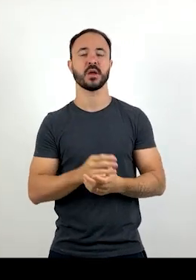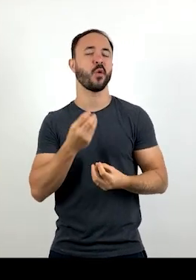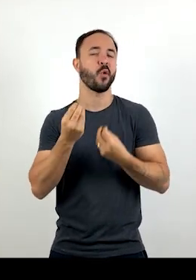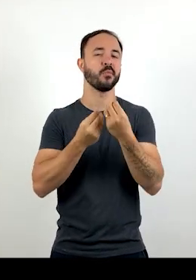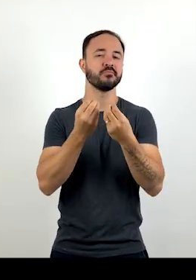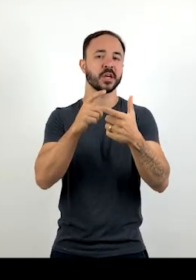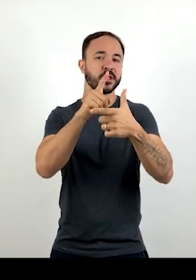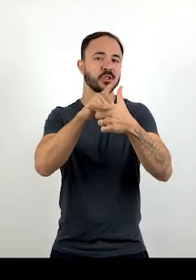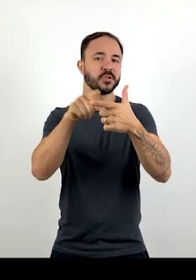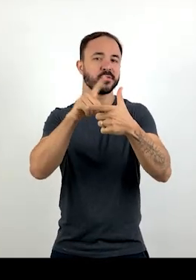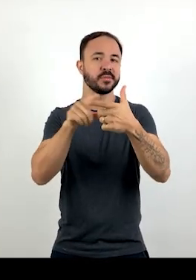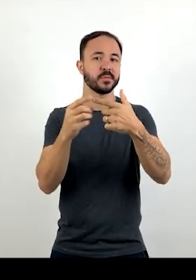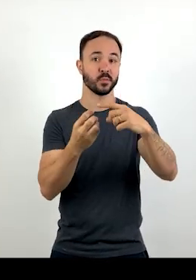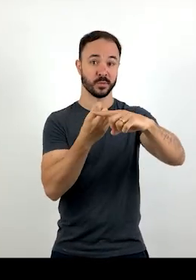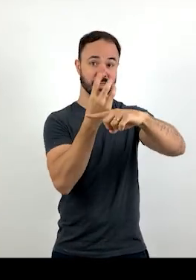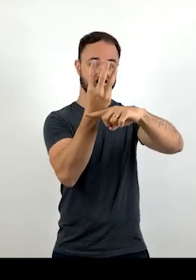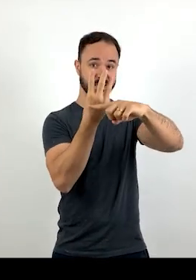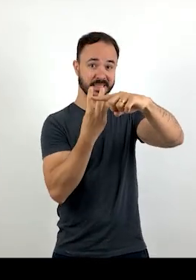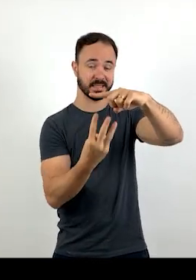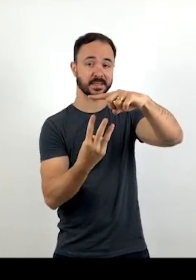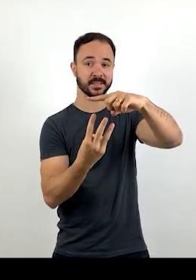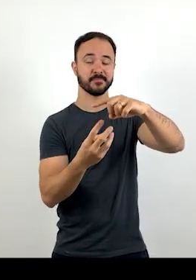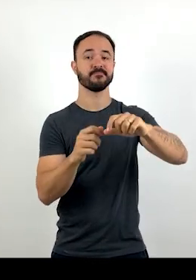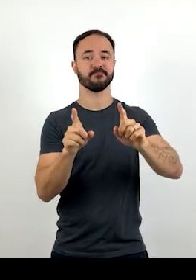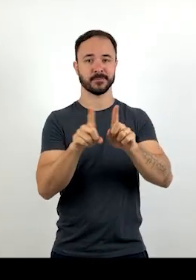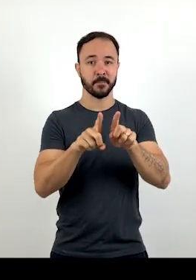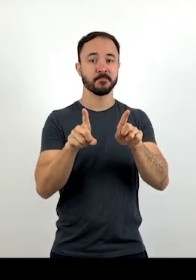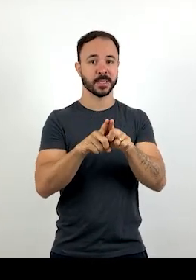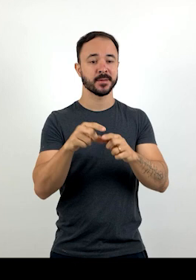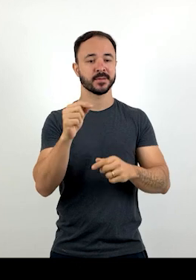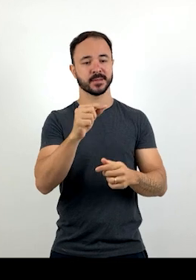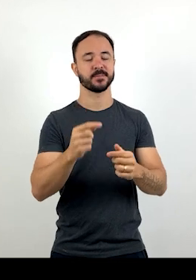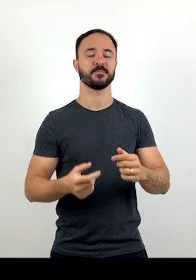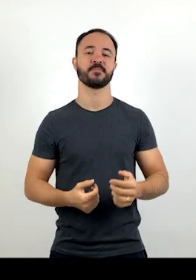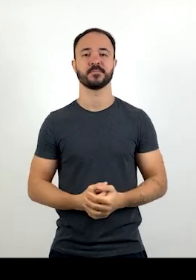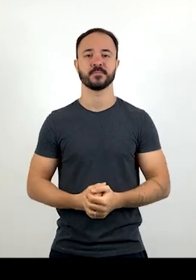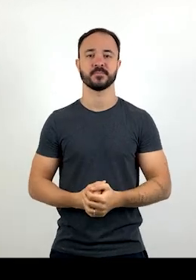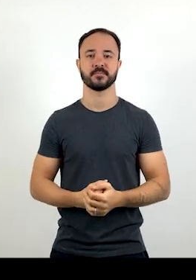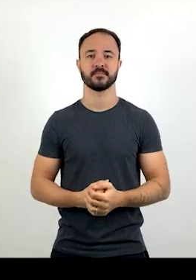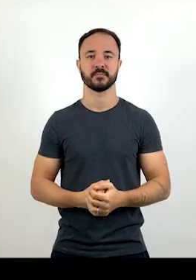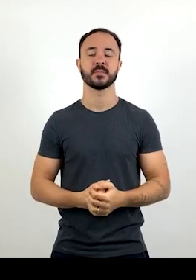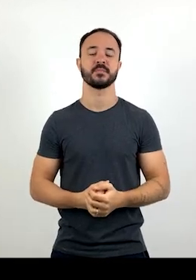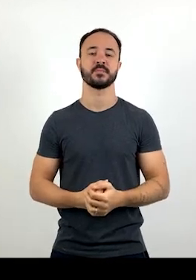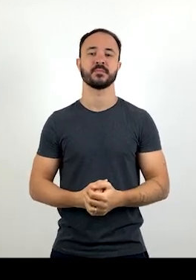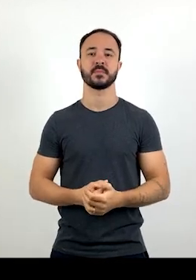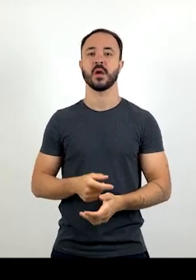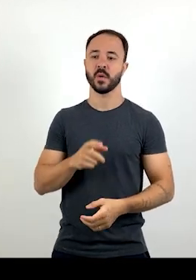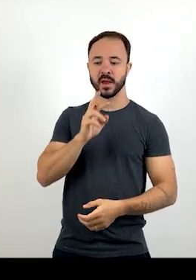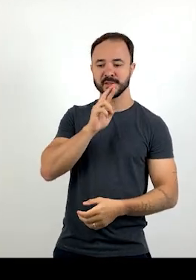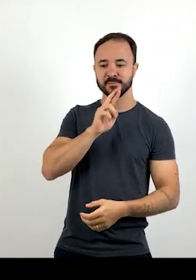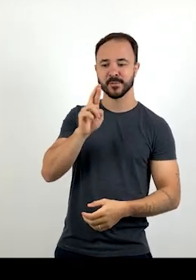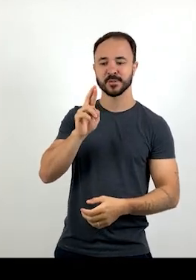e dividir por 3 embaixo. Menos 3 dividido para 3 vai ser menos 1.